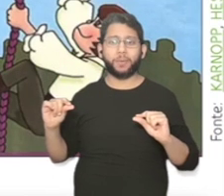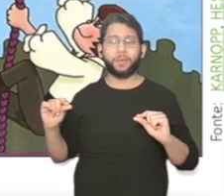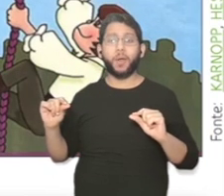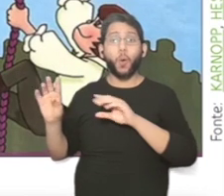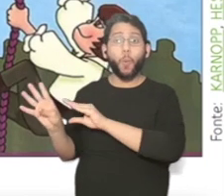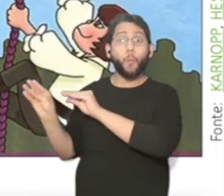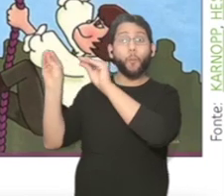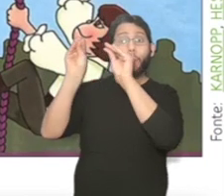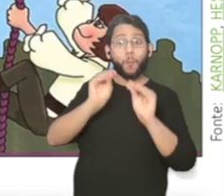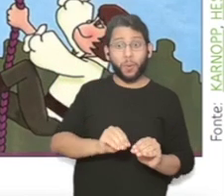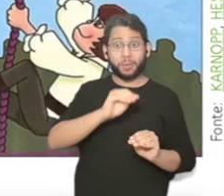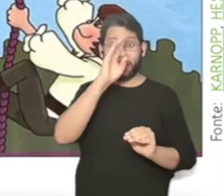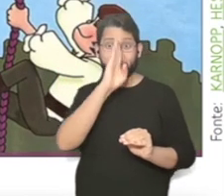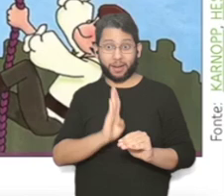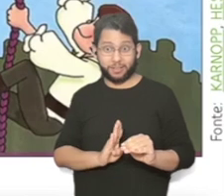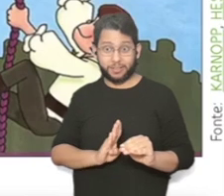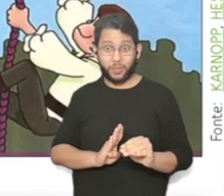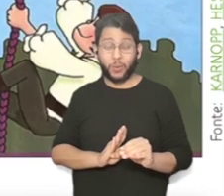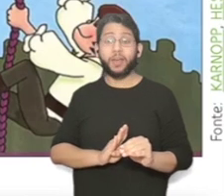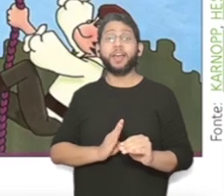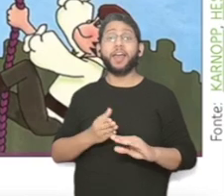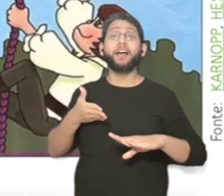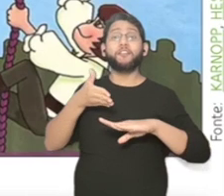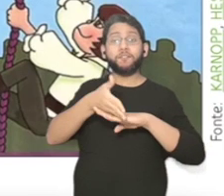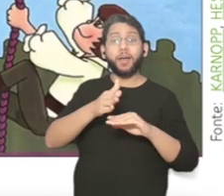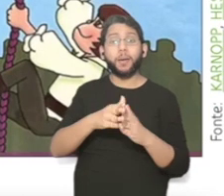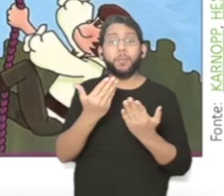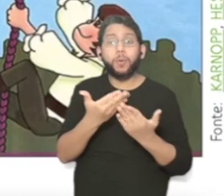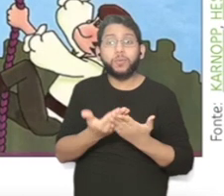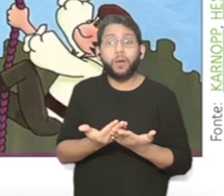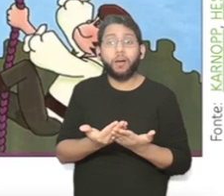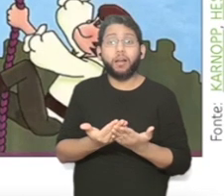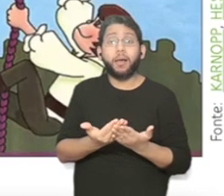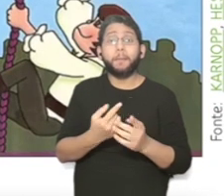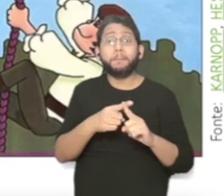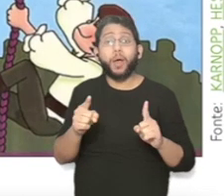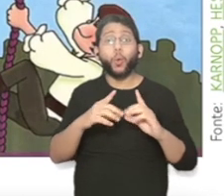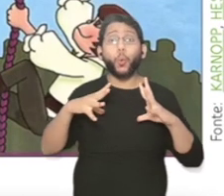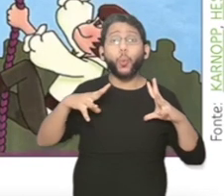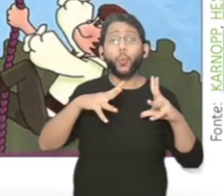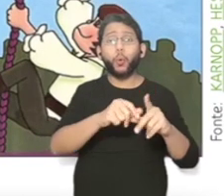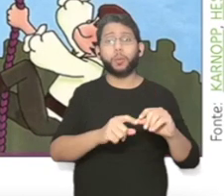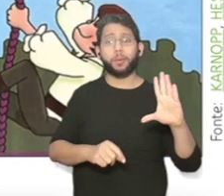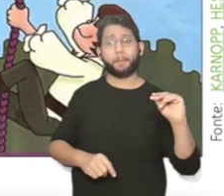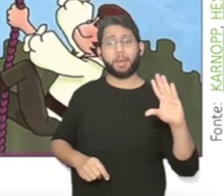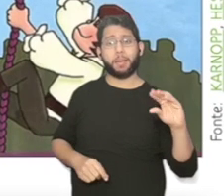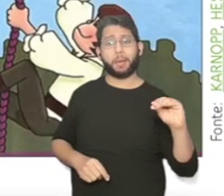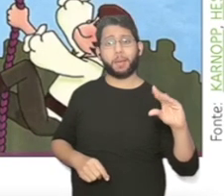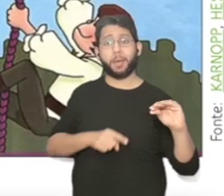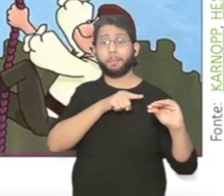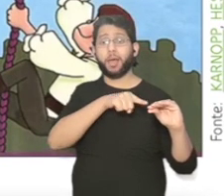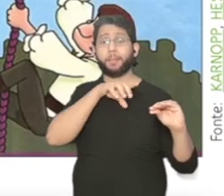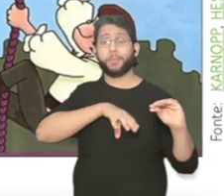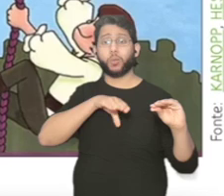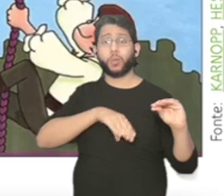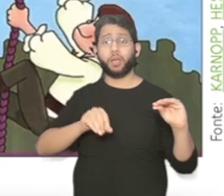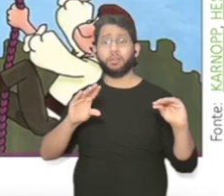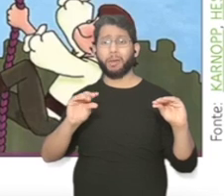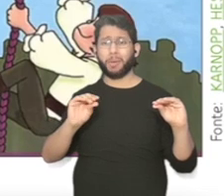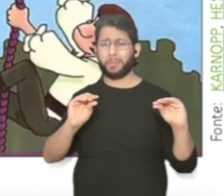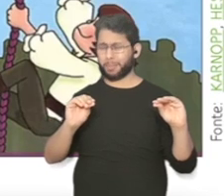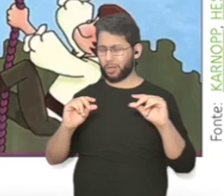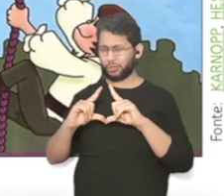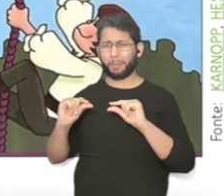outras línguas, né, que precisam aprender o português, porque essa é a língua oficial da escola, do país, do Brasil, enfim, mas não sabem a